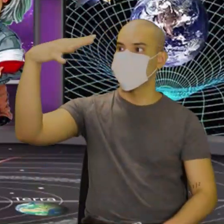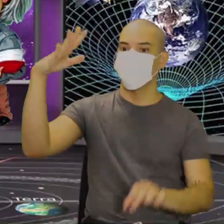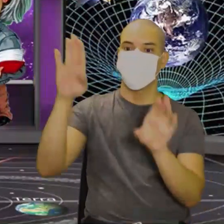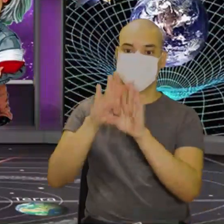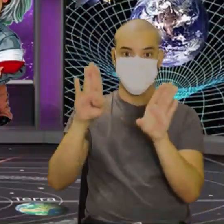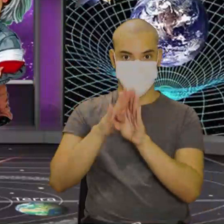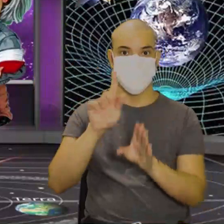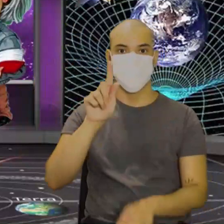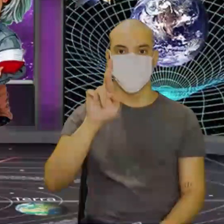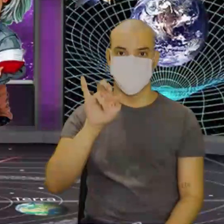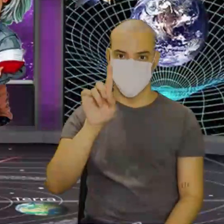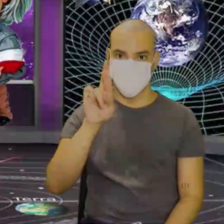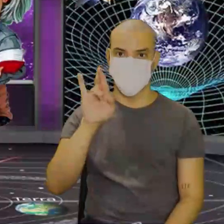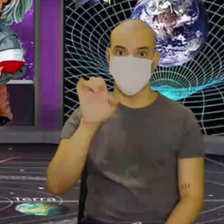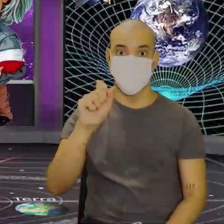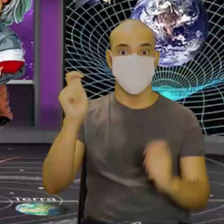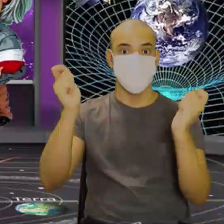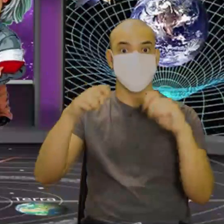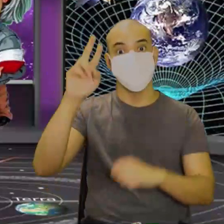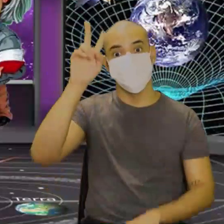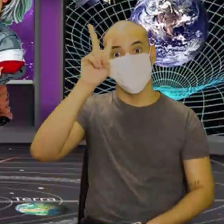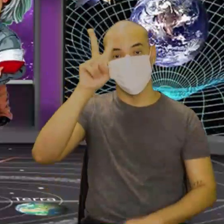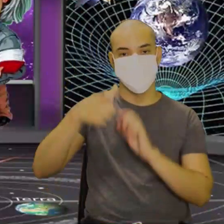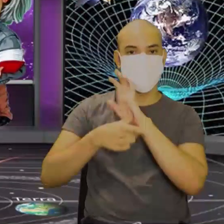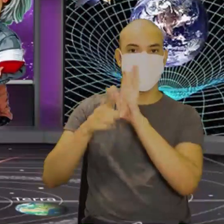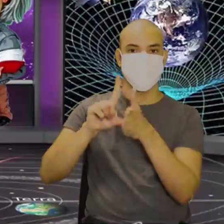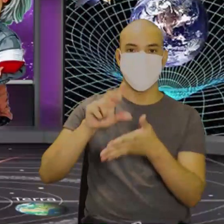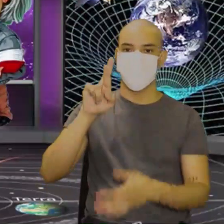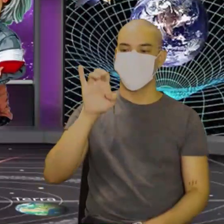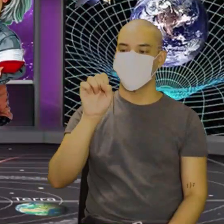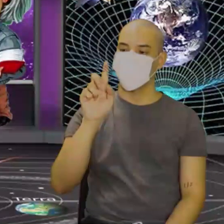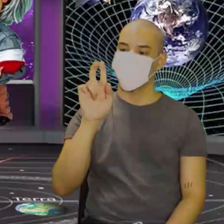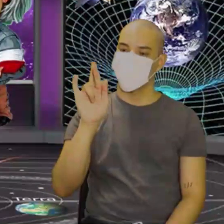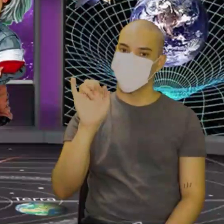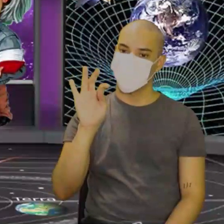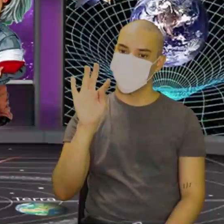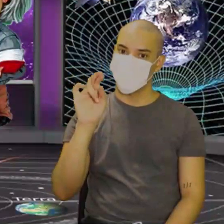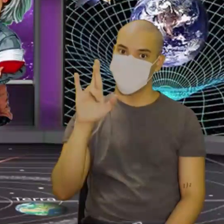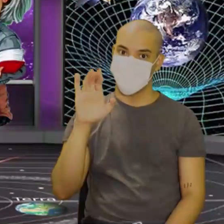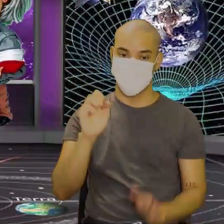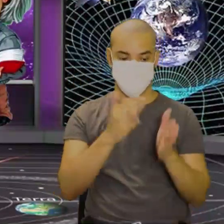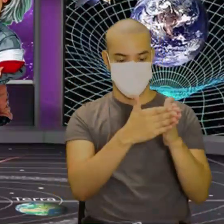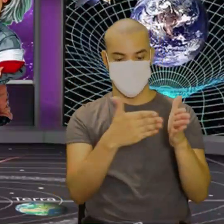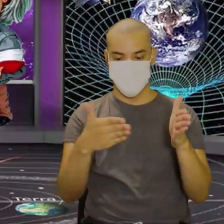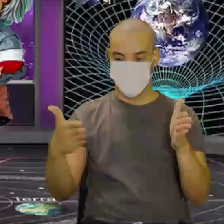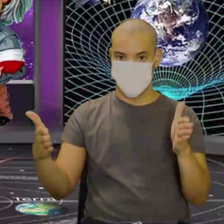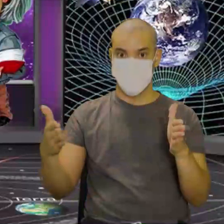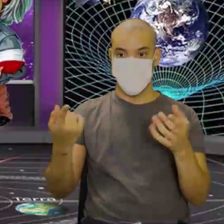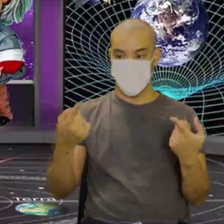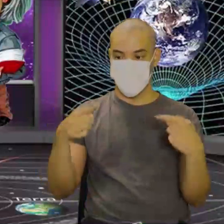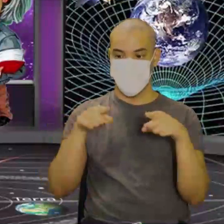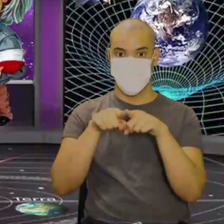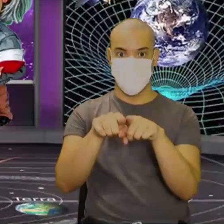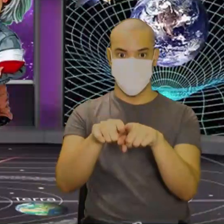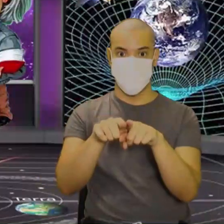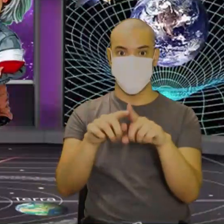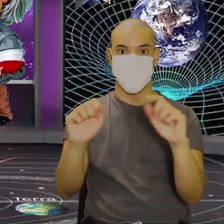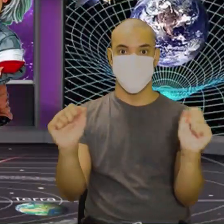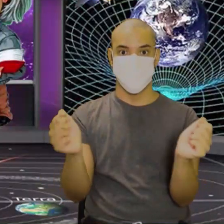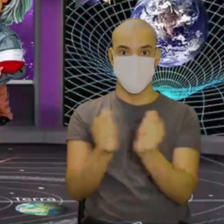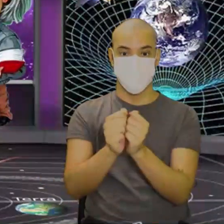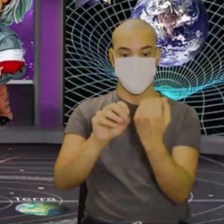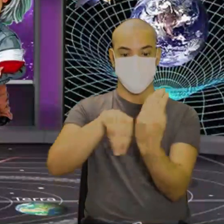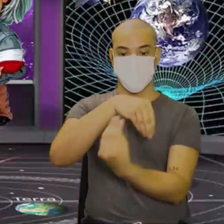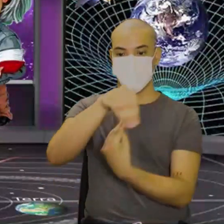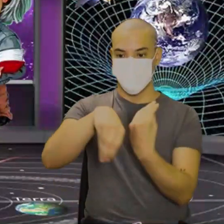geradores. Lembra lá de resistores? A gente associava os resistores em série, em paralelo, associação